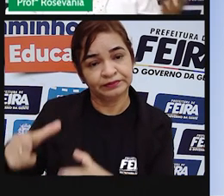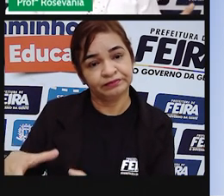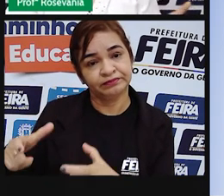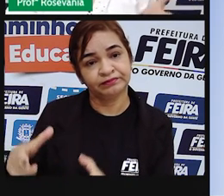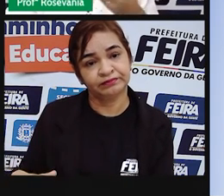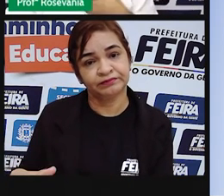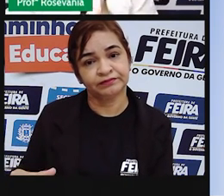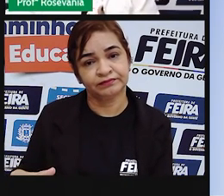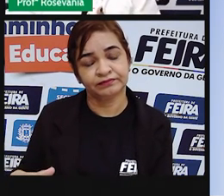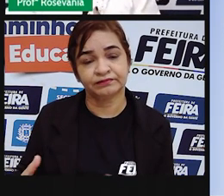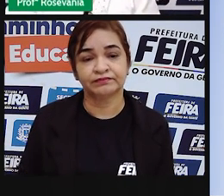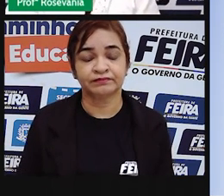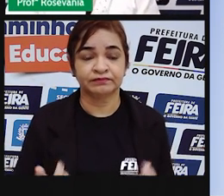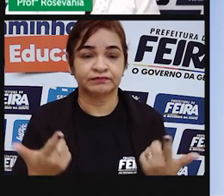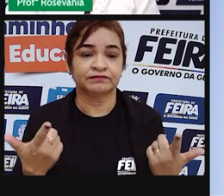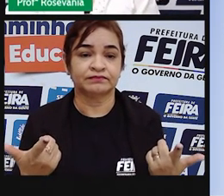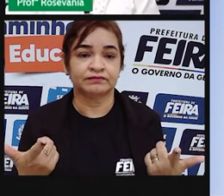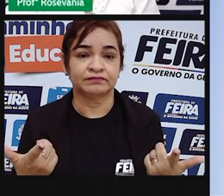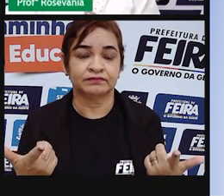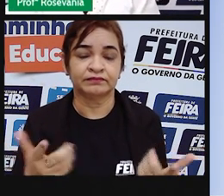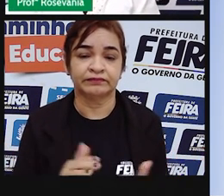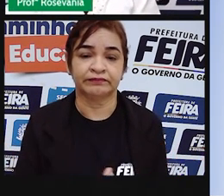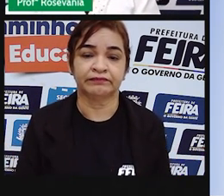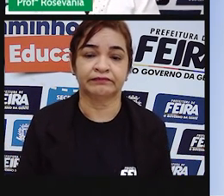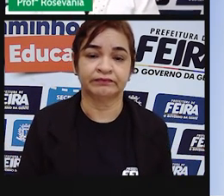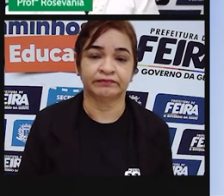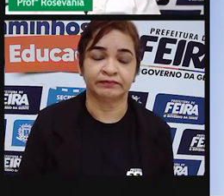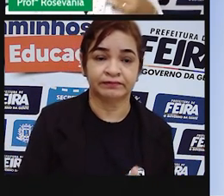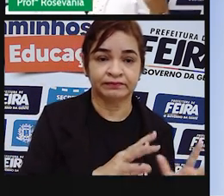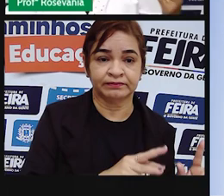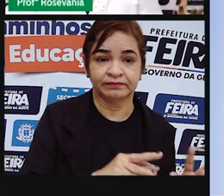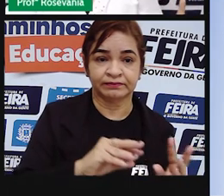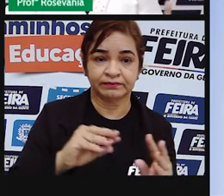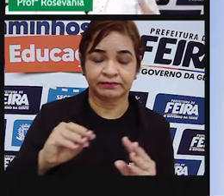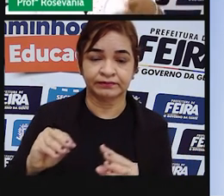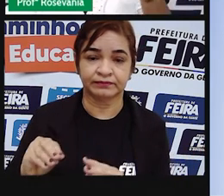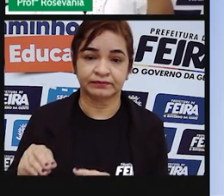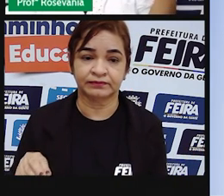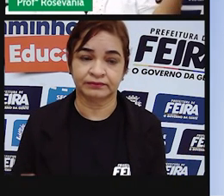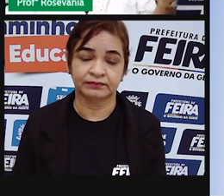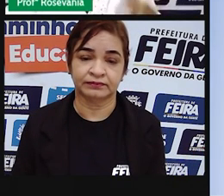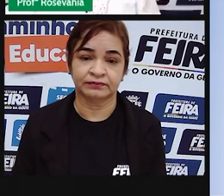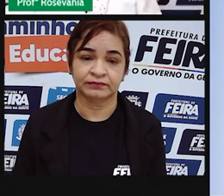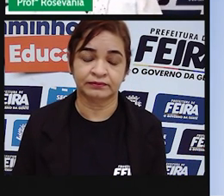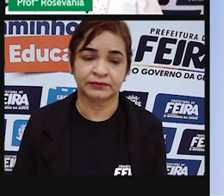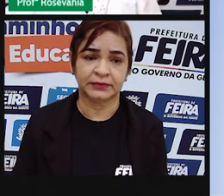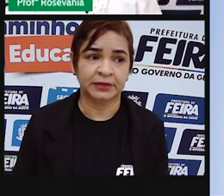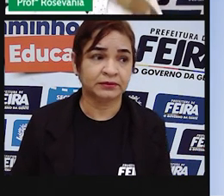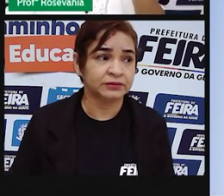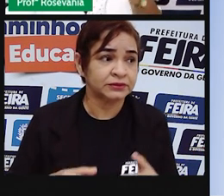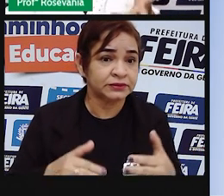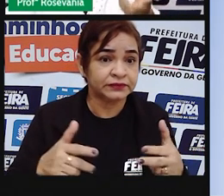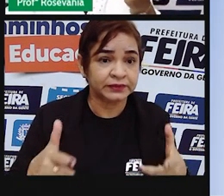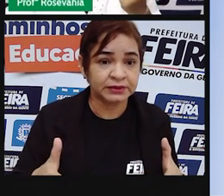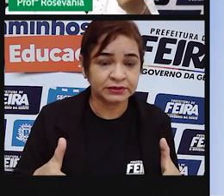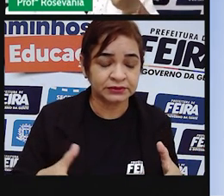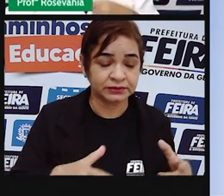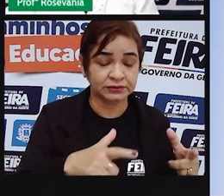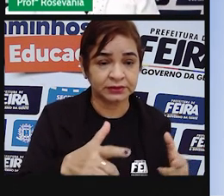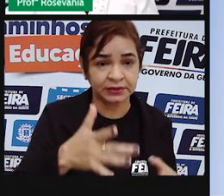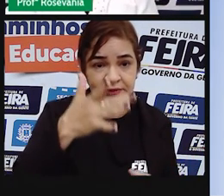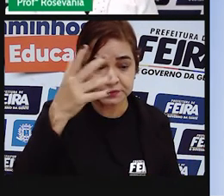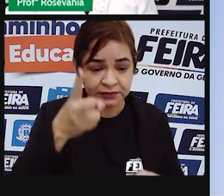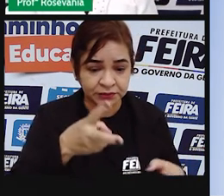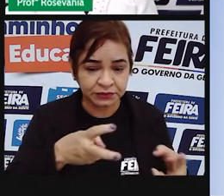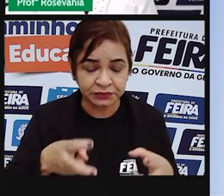que vivem lá não são pessoas que nasceram interessa então eles a gente aqui ó né E aí acabou